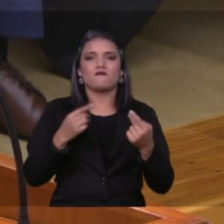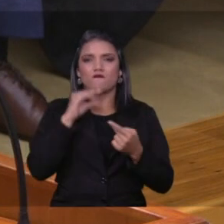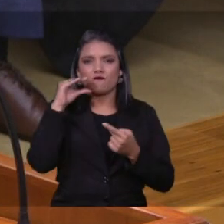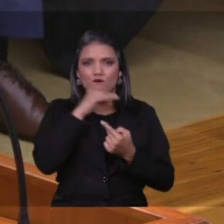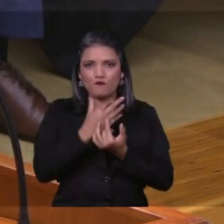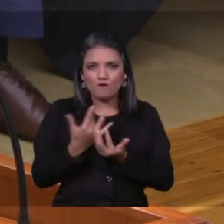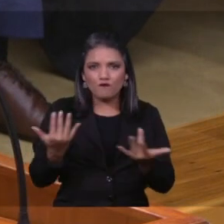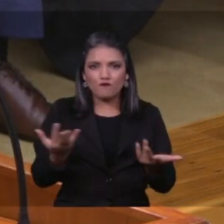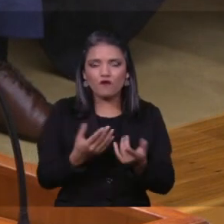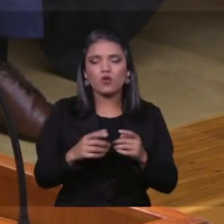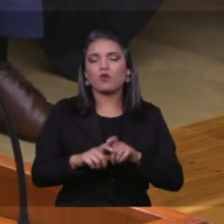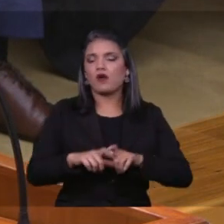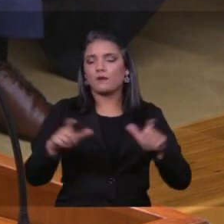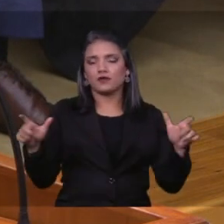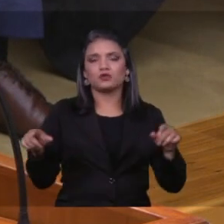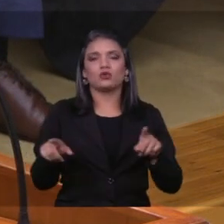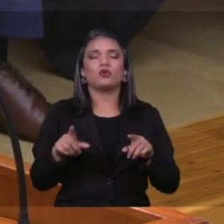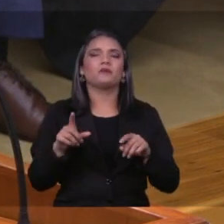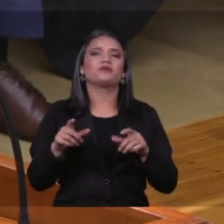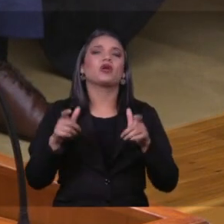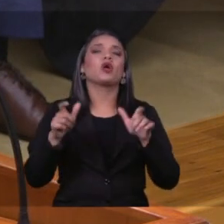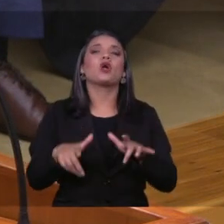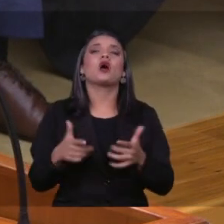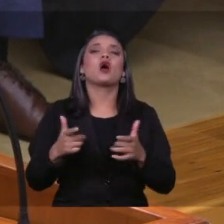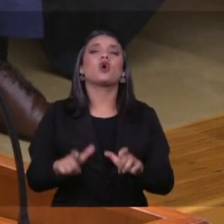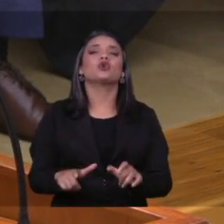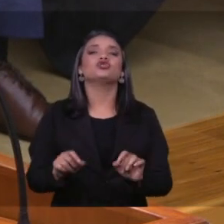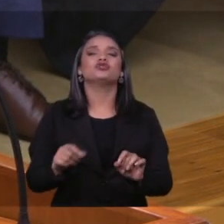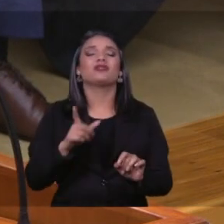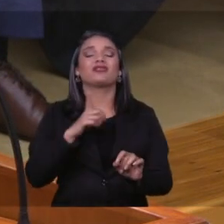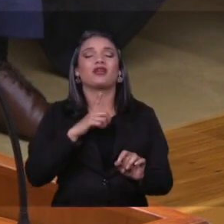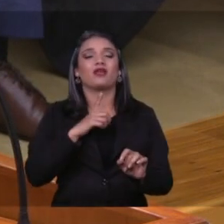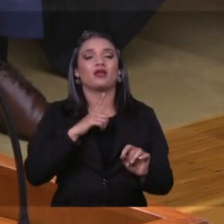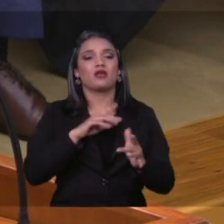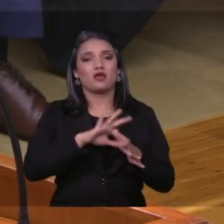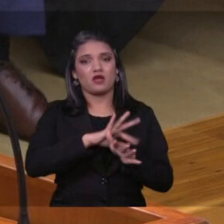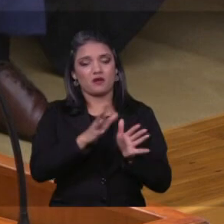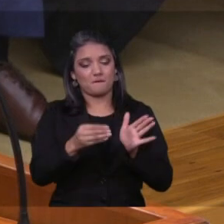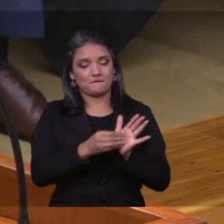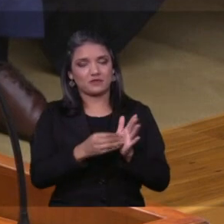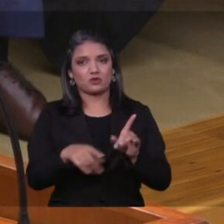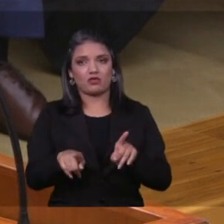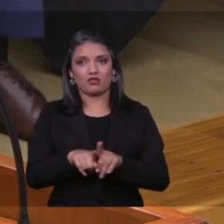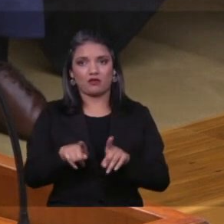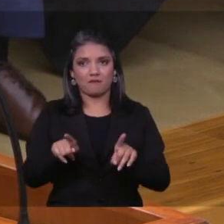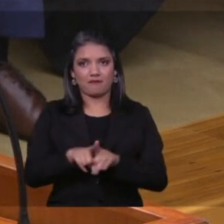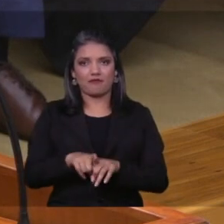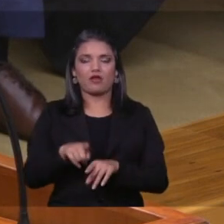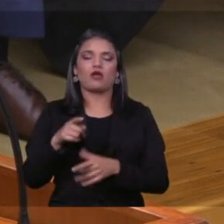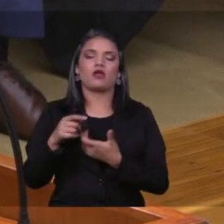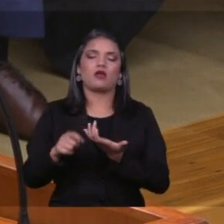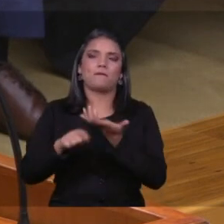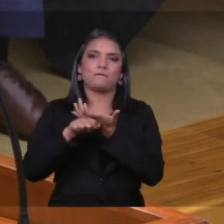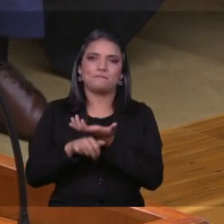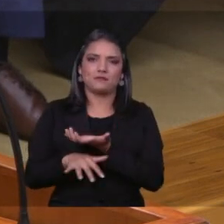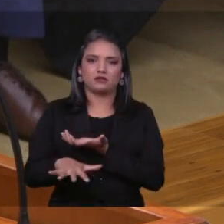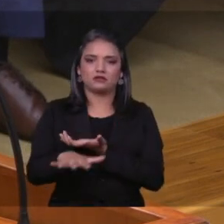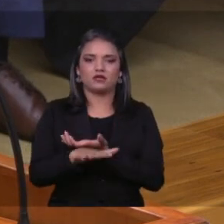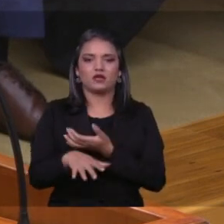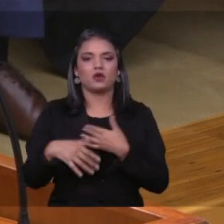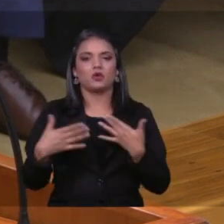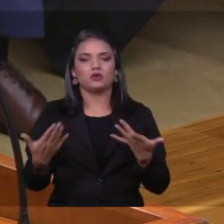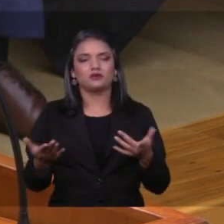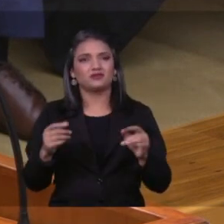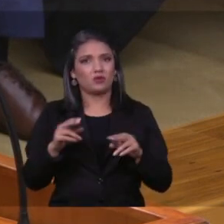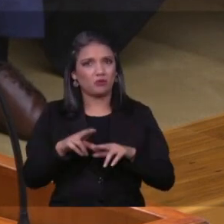Pantanal, o que seria reflexo de uma política pública refratária à preservação e à fiscalização do meio ambiente, a caracterizar o